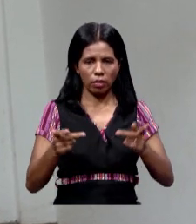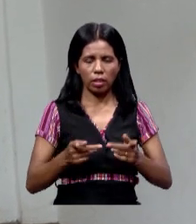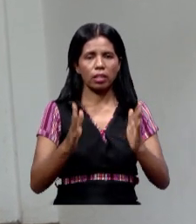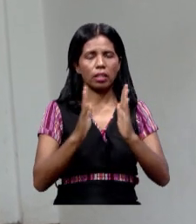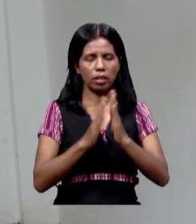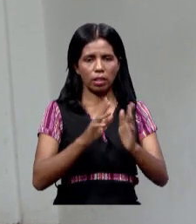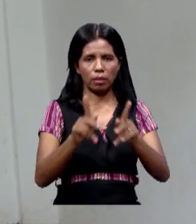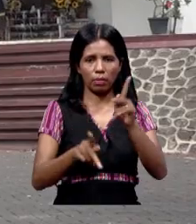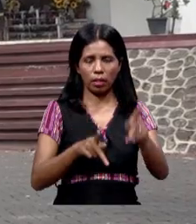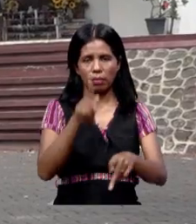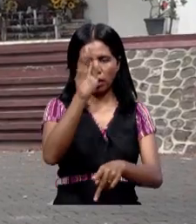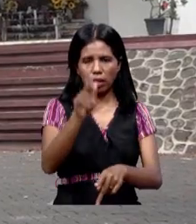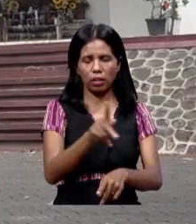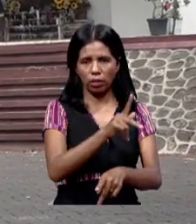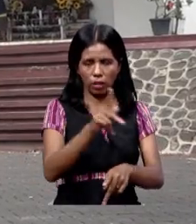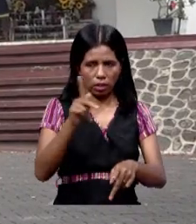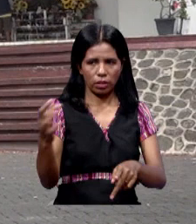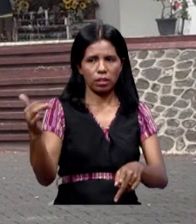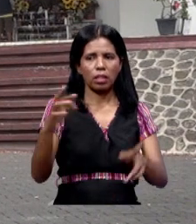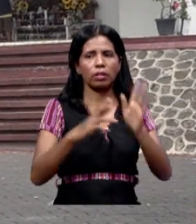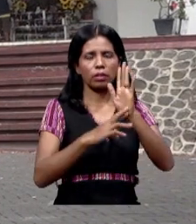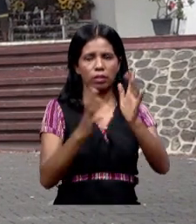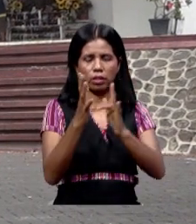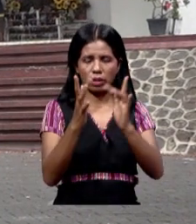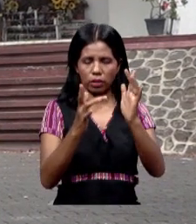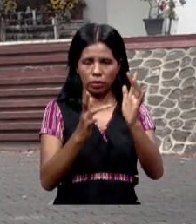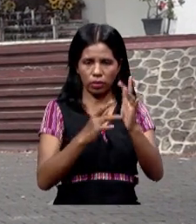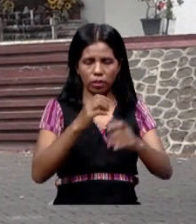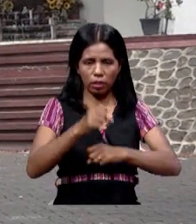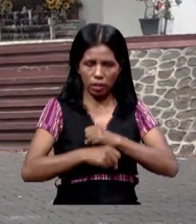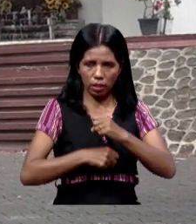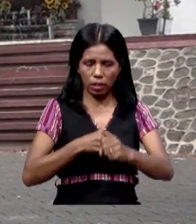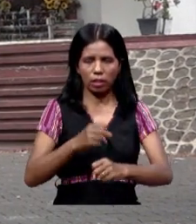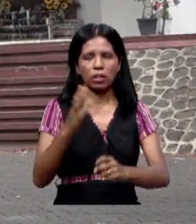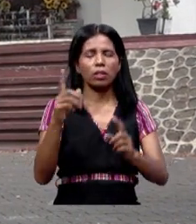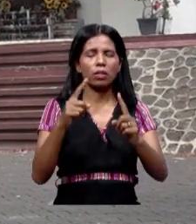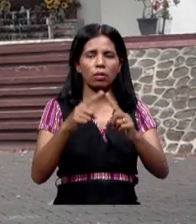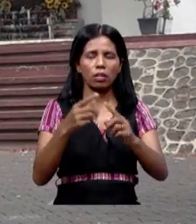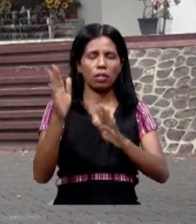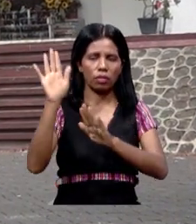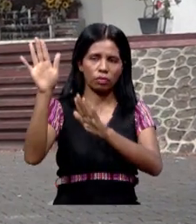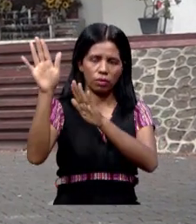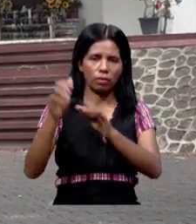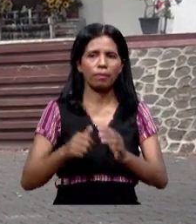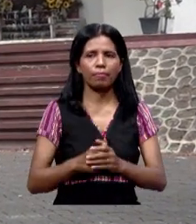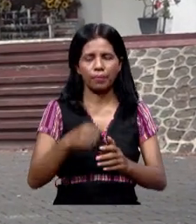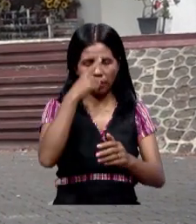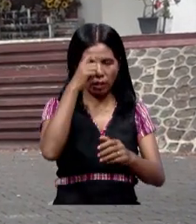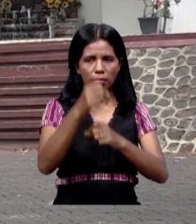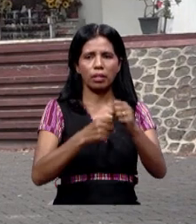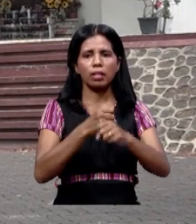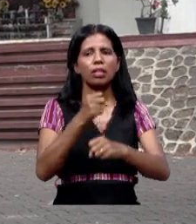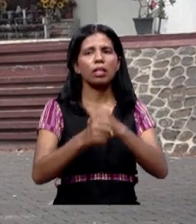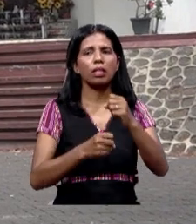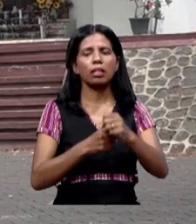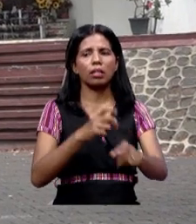Baema Católico Sira, nebe representa Jesus Cristo Neterus, to ia Forro Golgota. Tambane, tinantinan